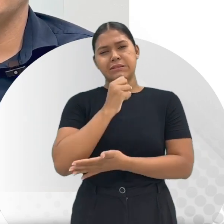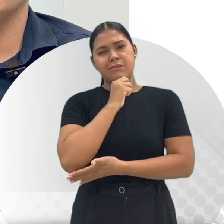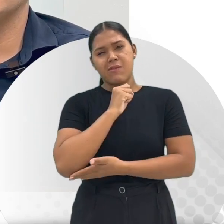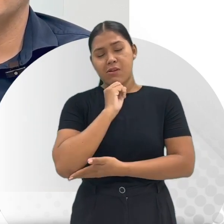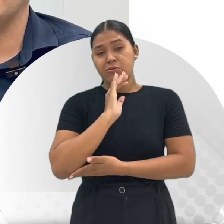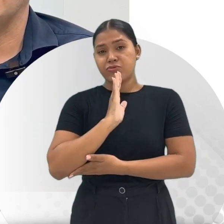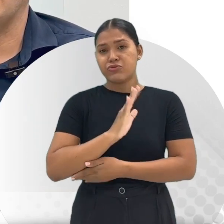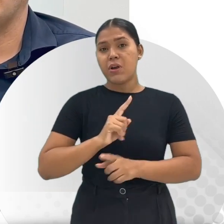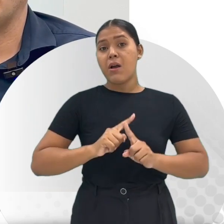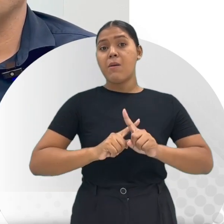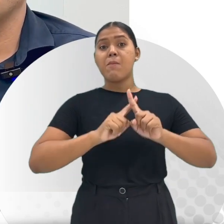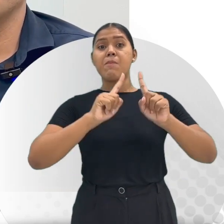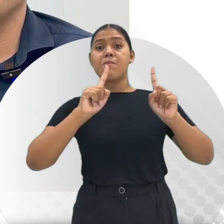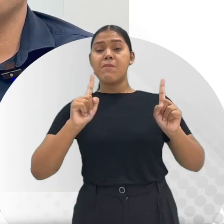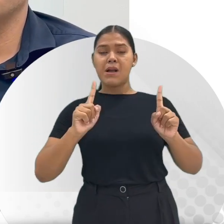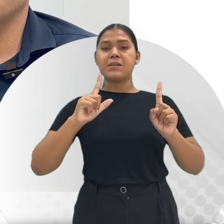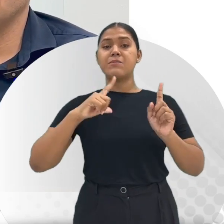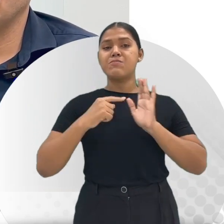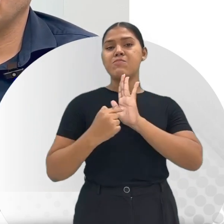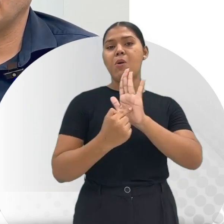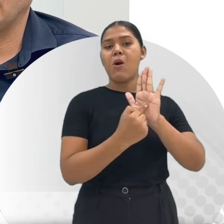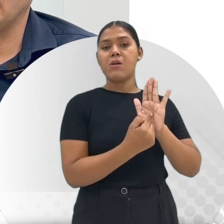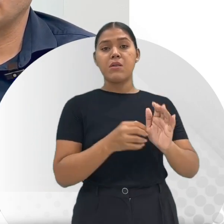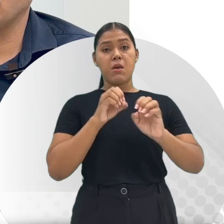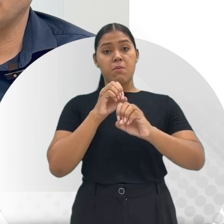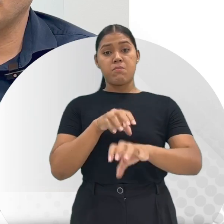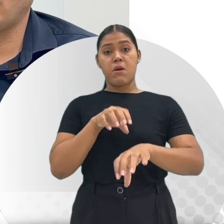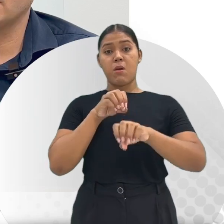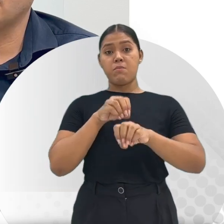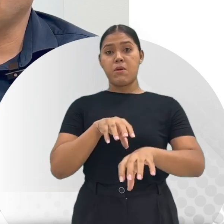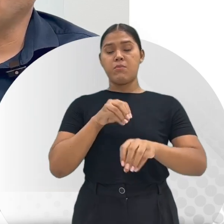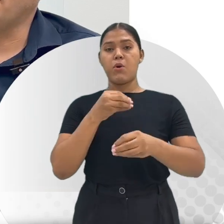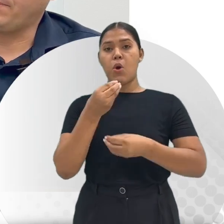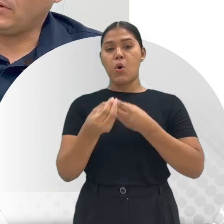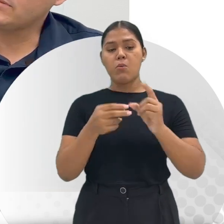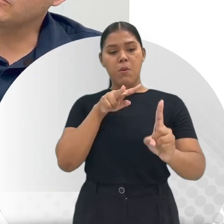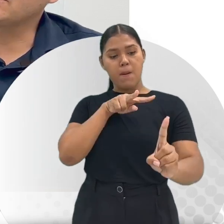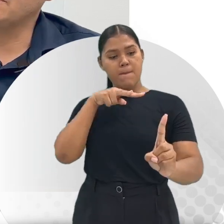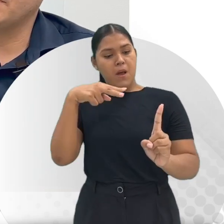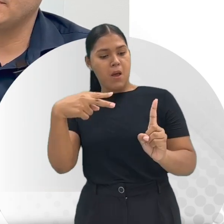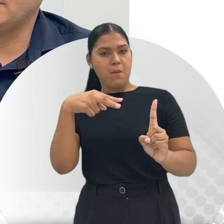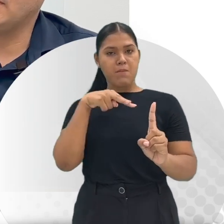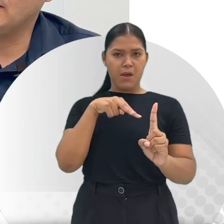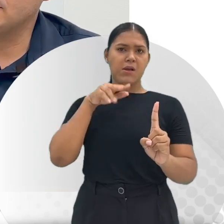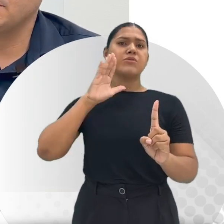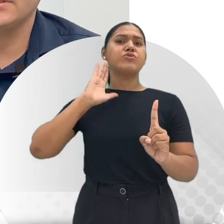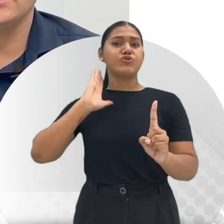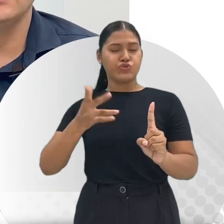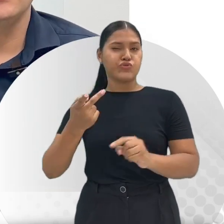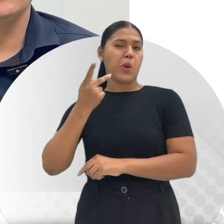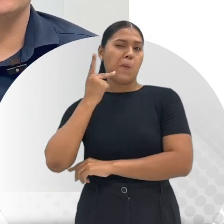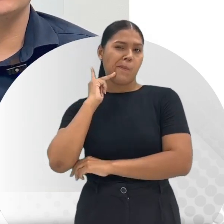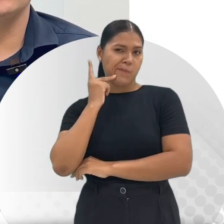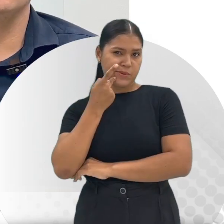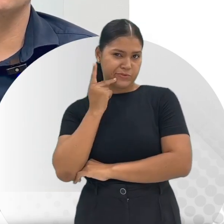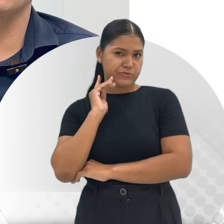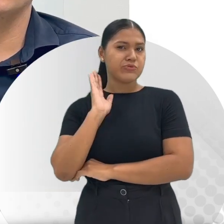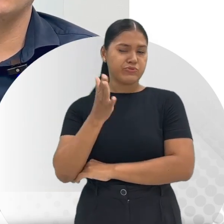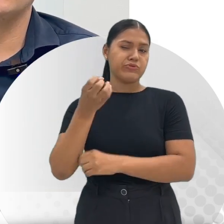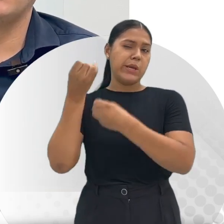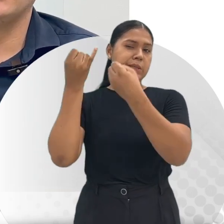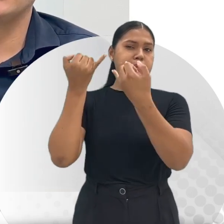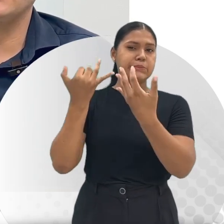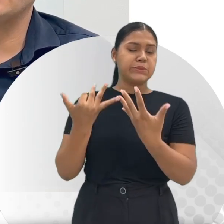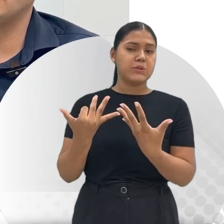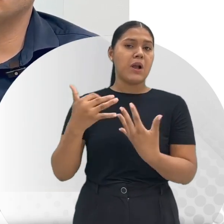ele traz a educação sobre uma ótica próximo do que Jean Piaget, né? Ele e Jean Piaget discutiram sobre